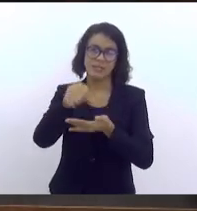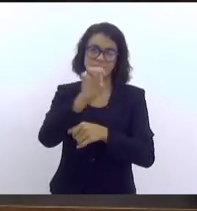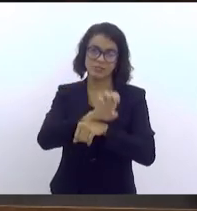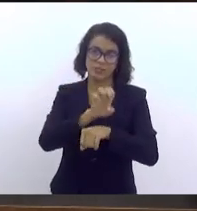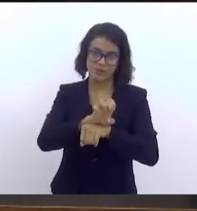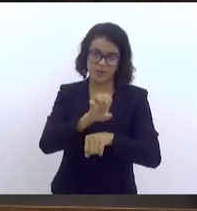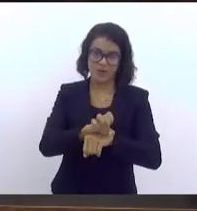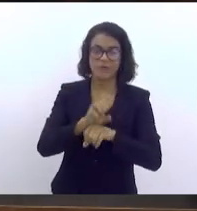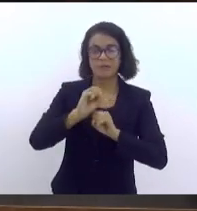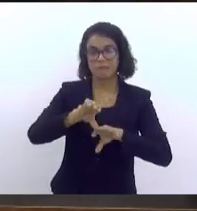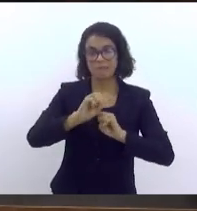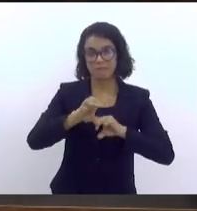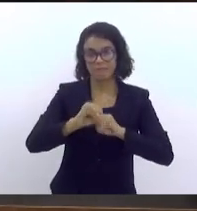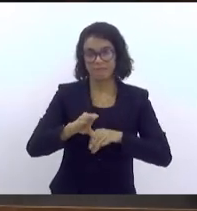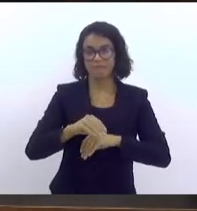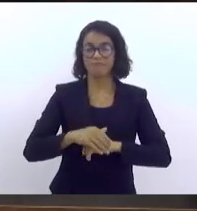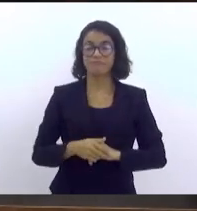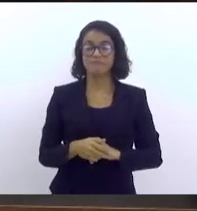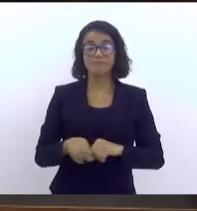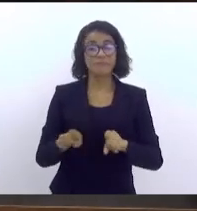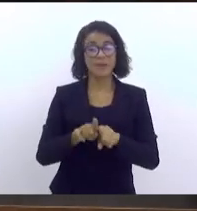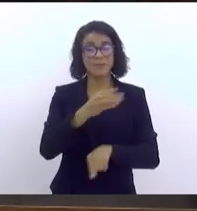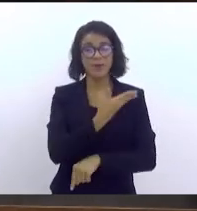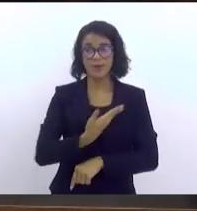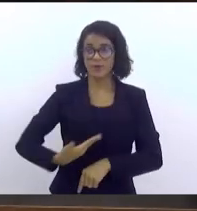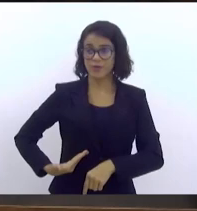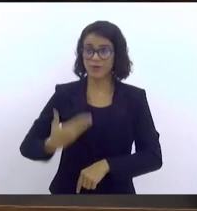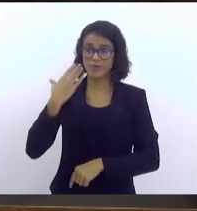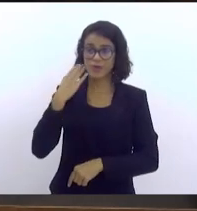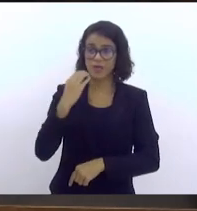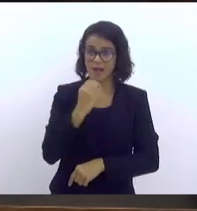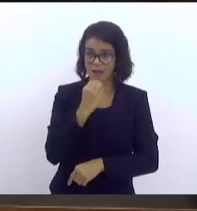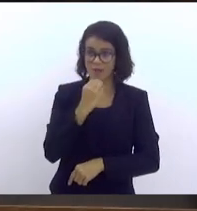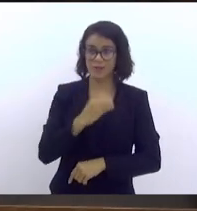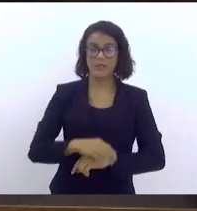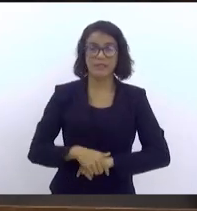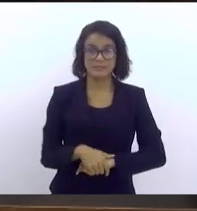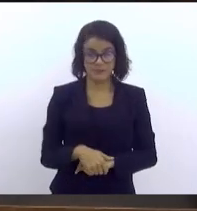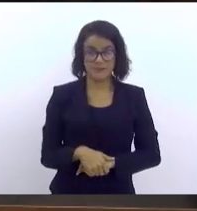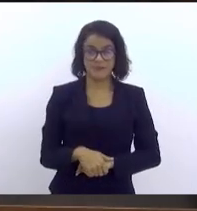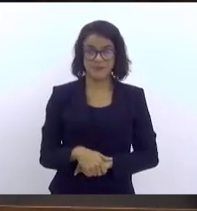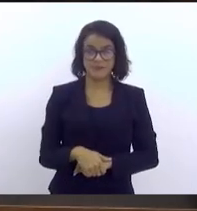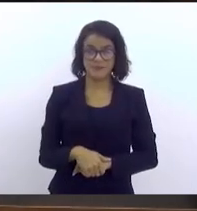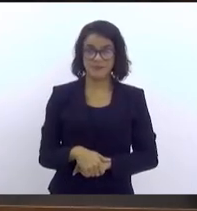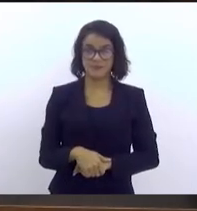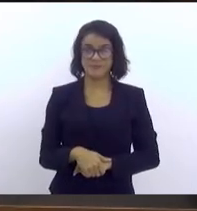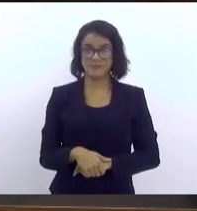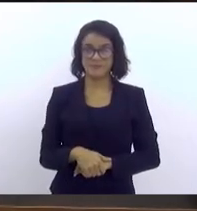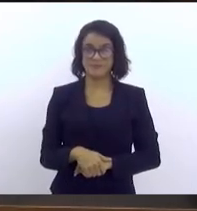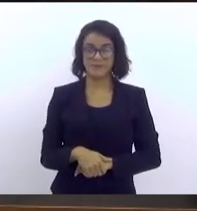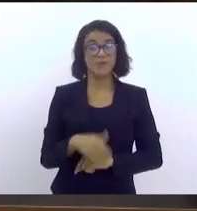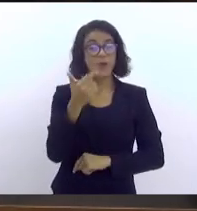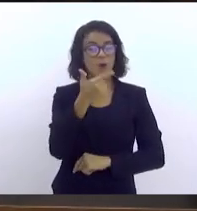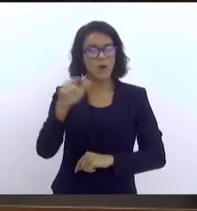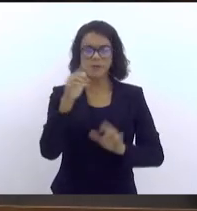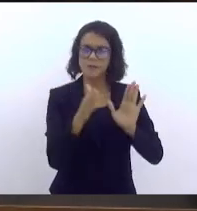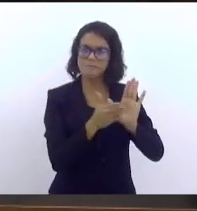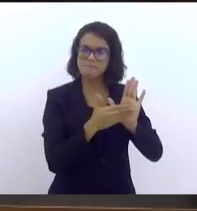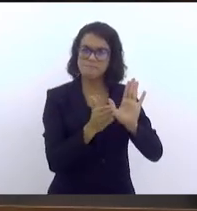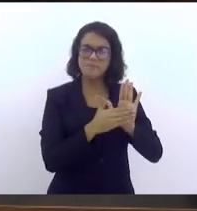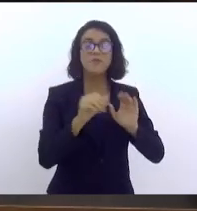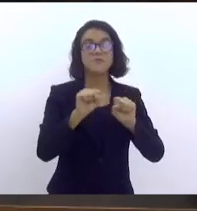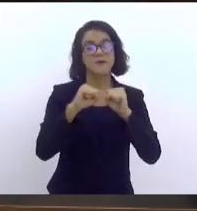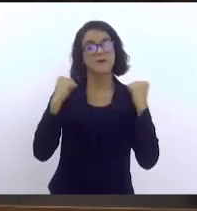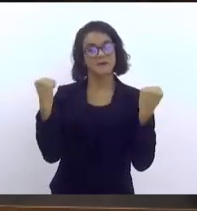Roberta Barreto e o governador do Estado do Rio de Janeiro Cláudio Castro outra proposta foi